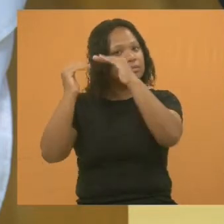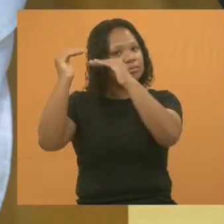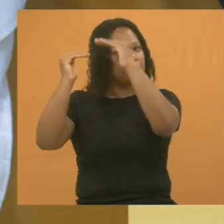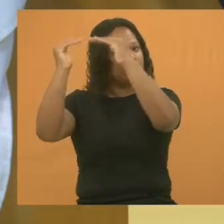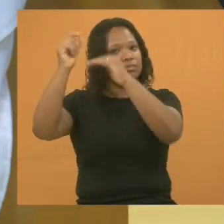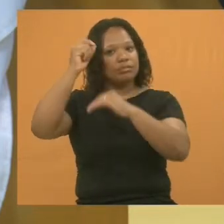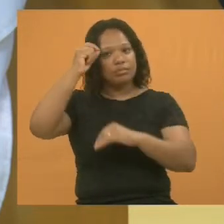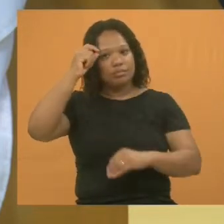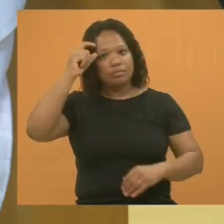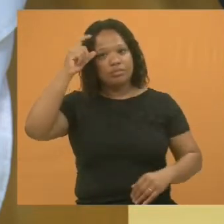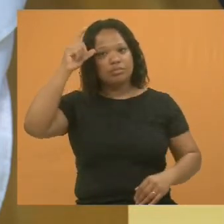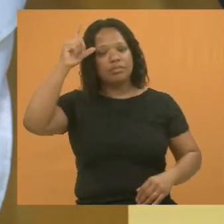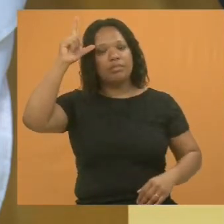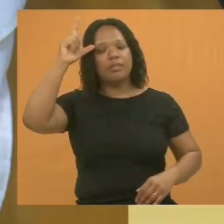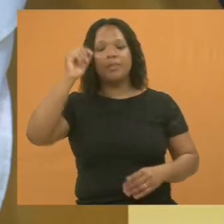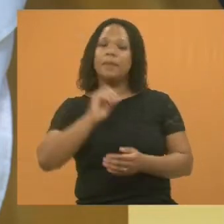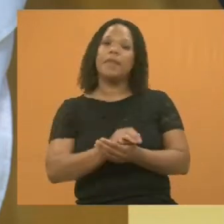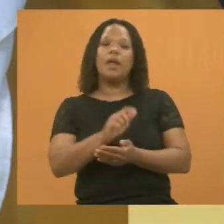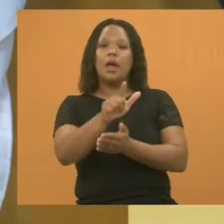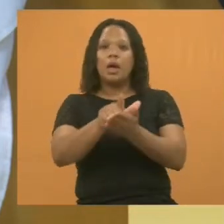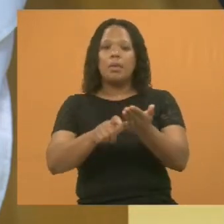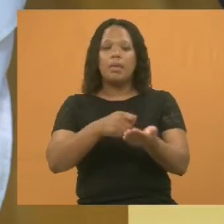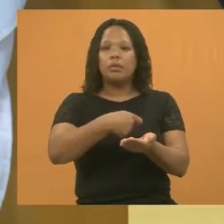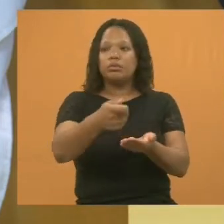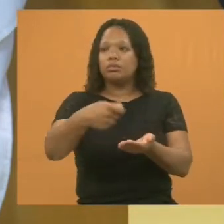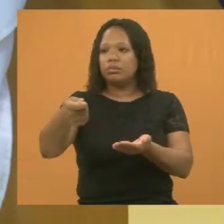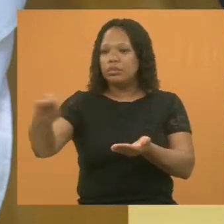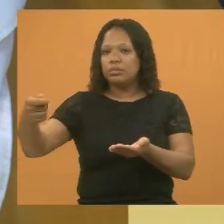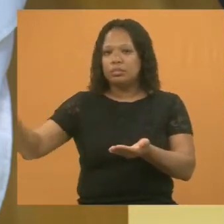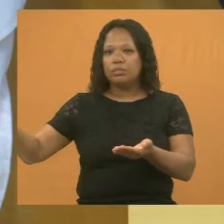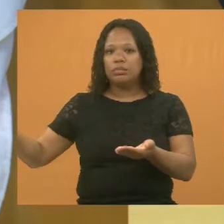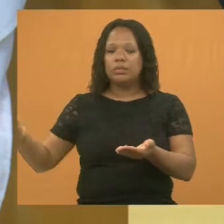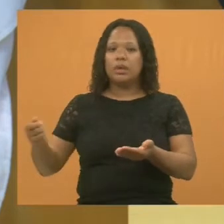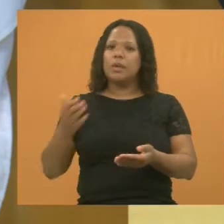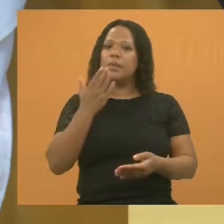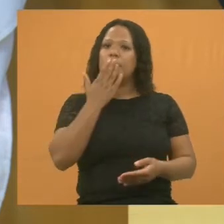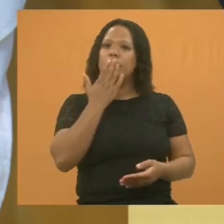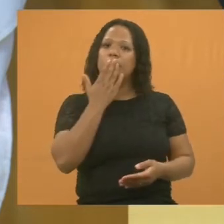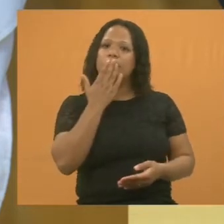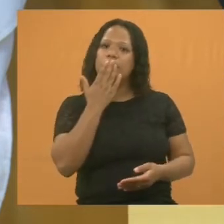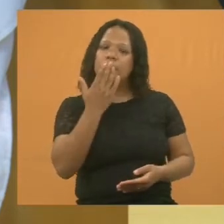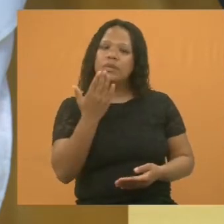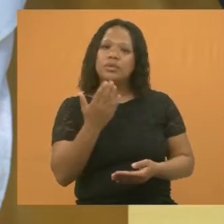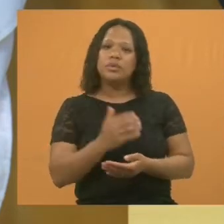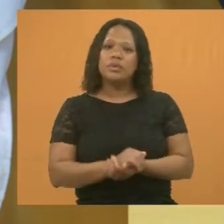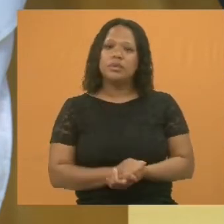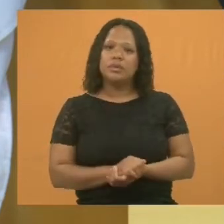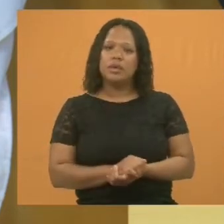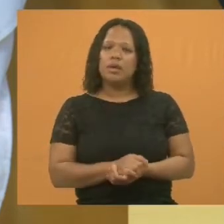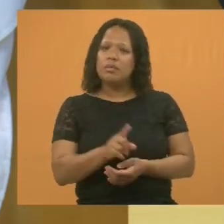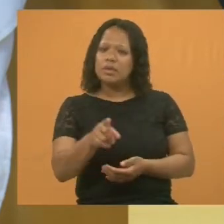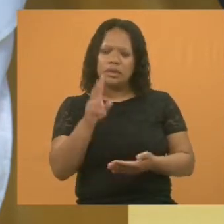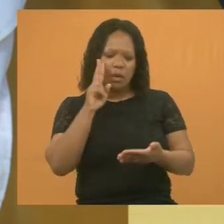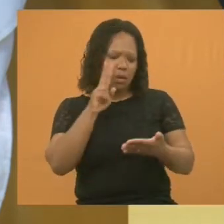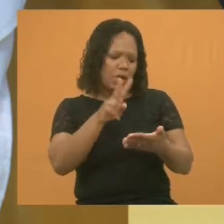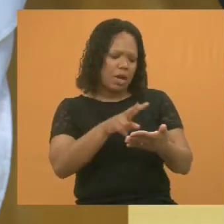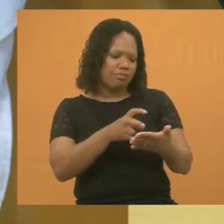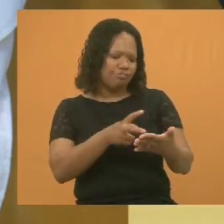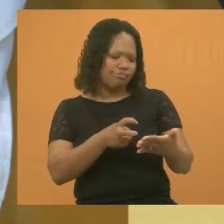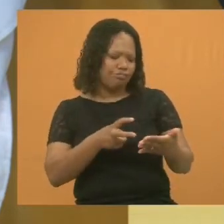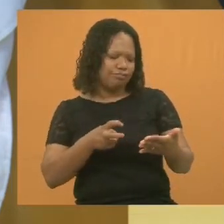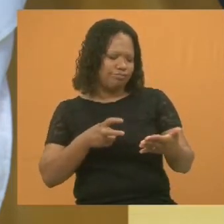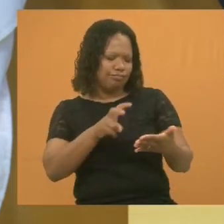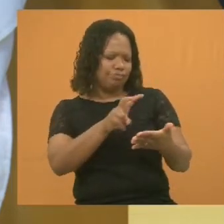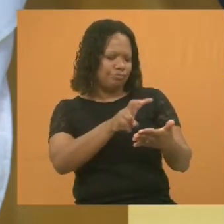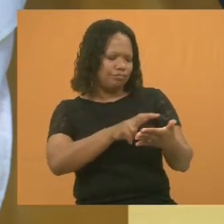Então, eu distribuí uma documentação para os senhores aí e pediria que pudessem analisar exatamente isso que eu acabo